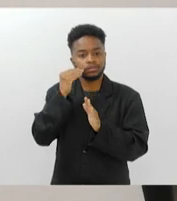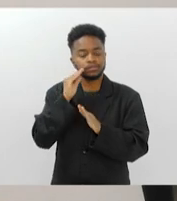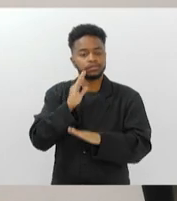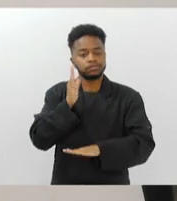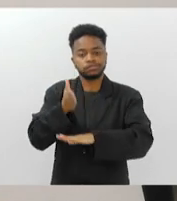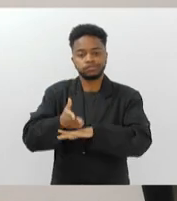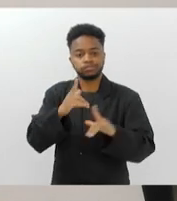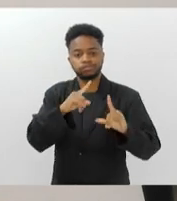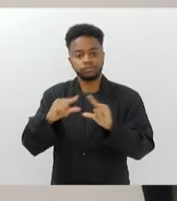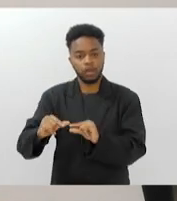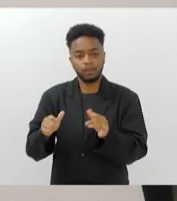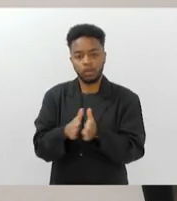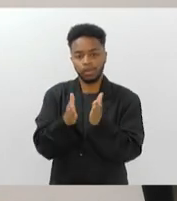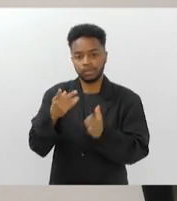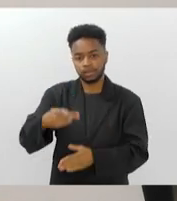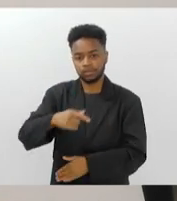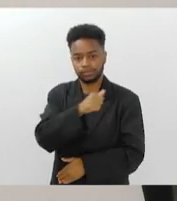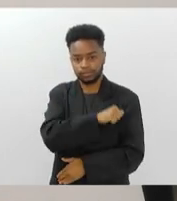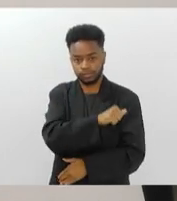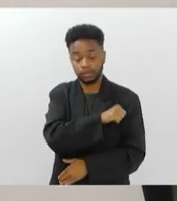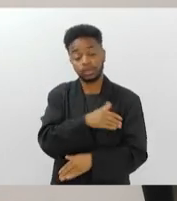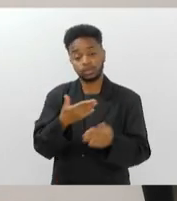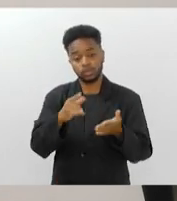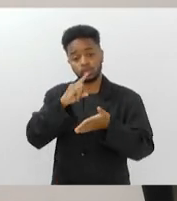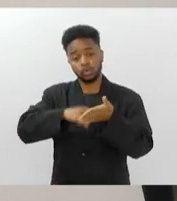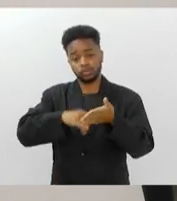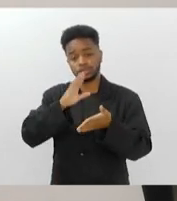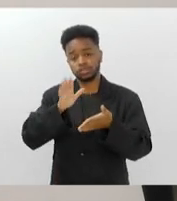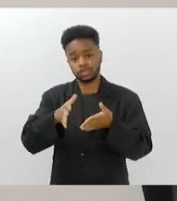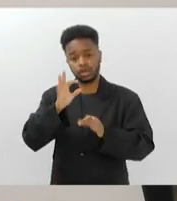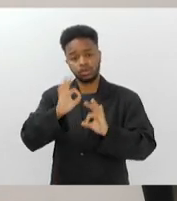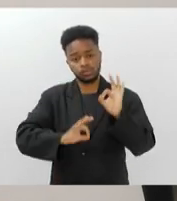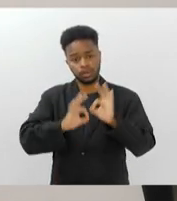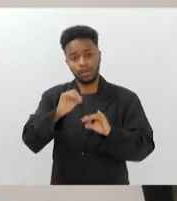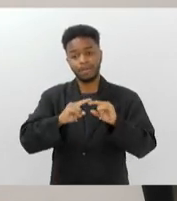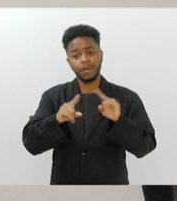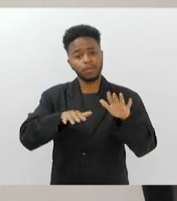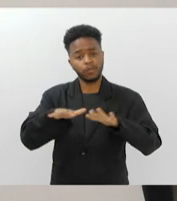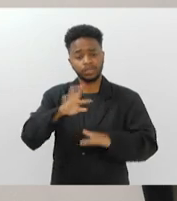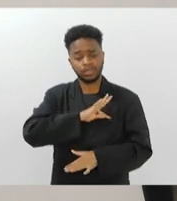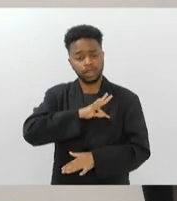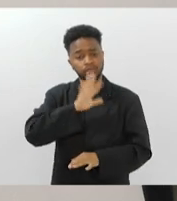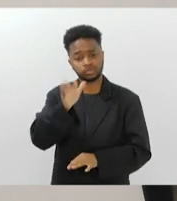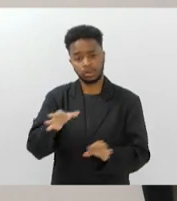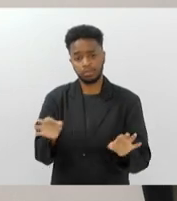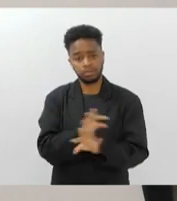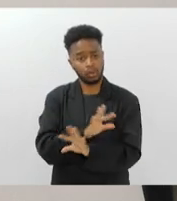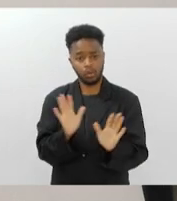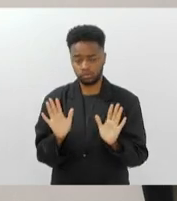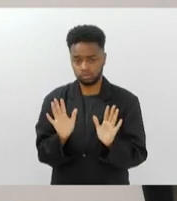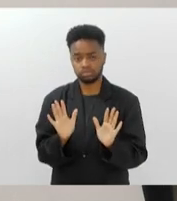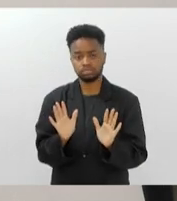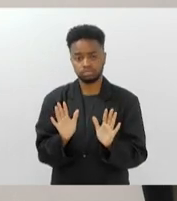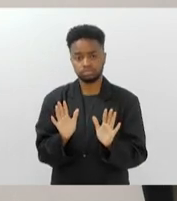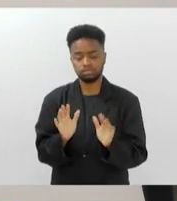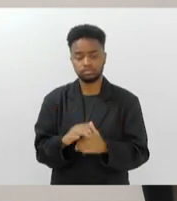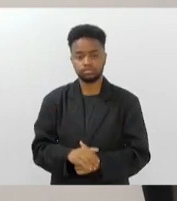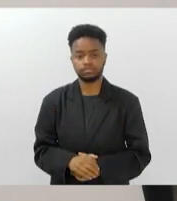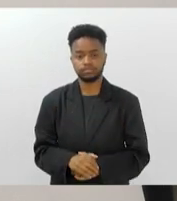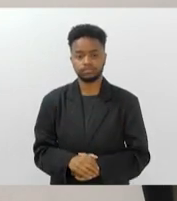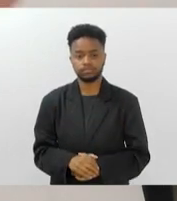no estado do Rio de Janeiro esse documento foi elaborado todo movimento técnico ele já foi feito nós fomos eh